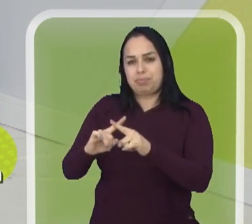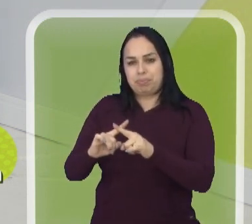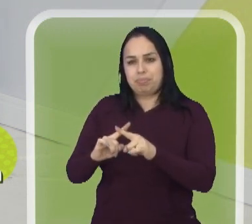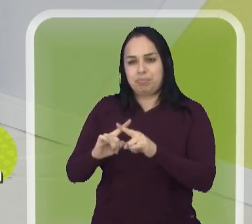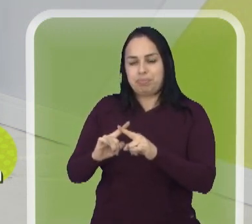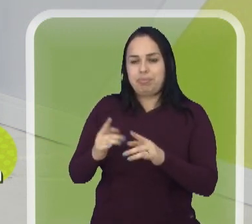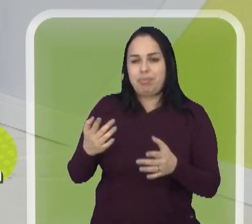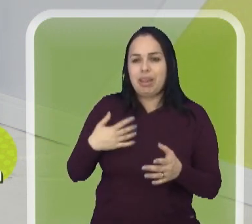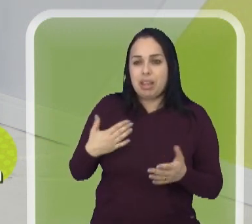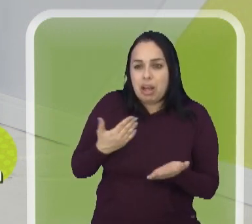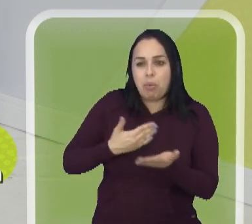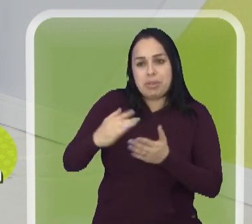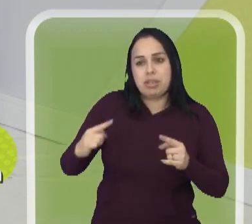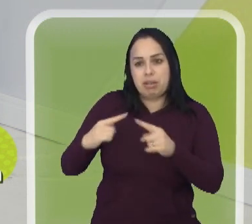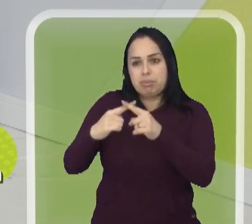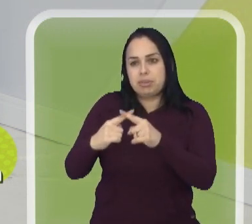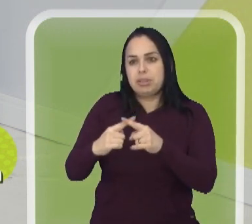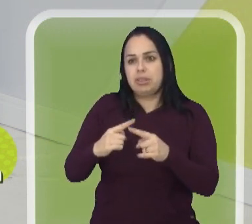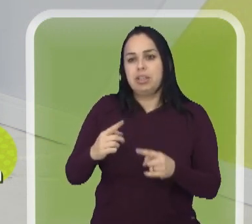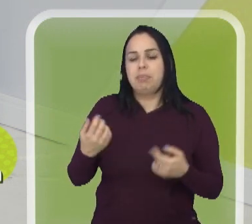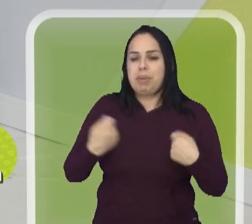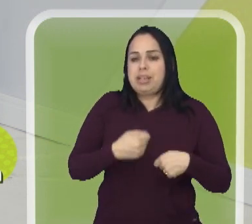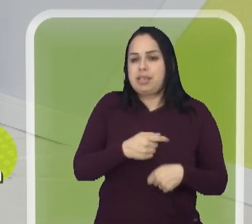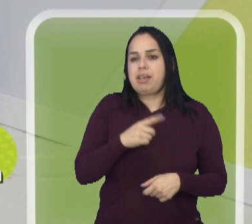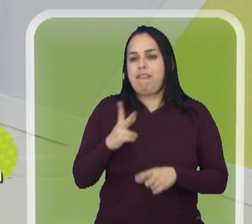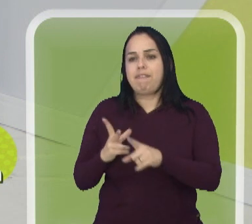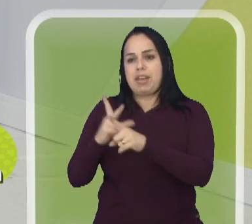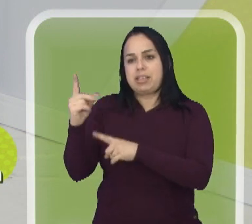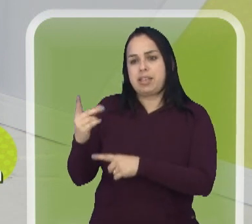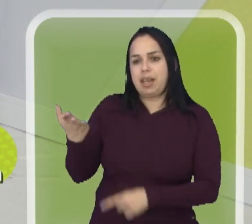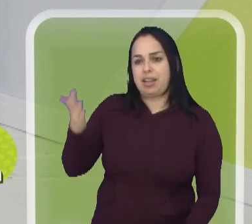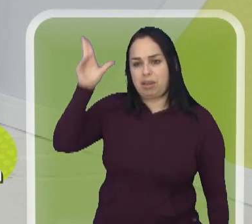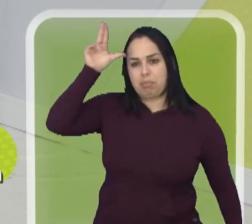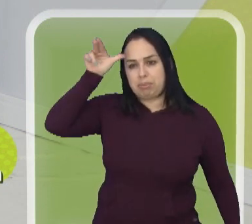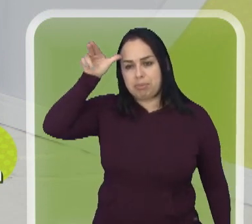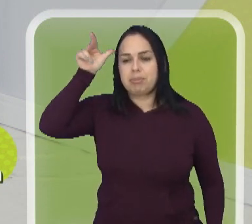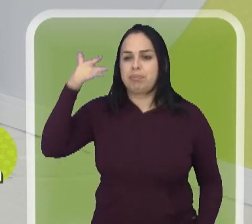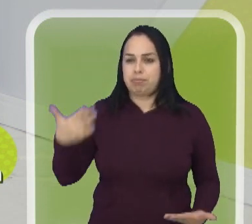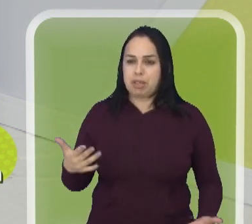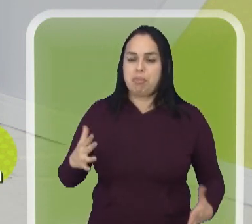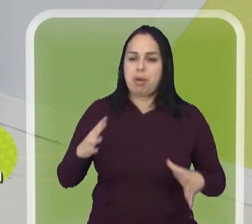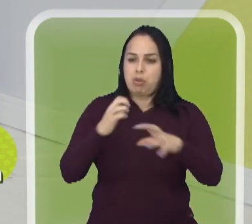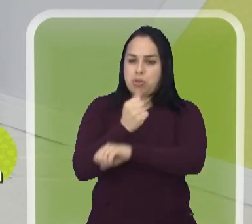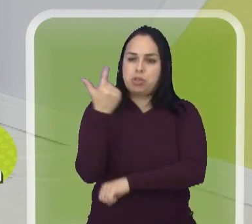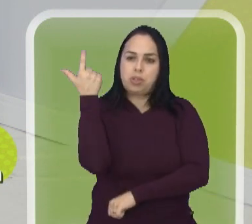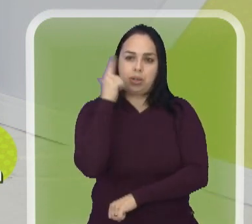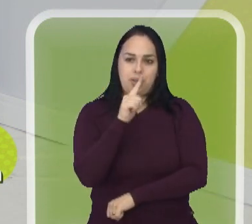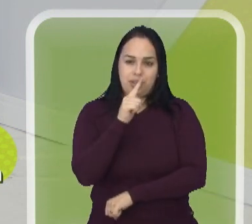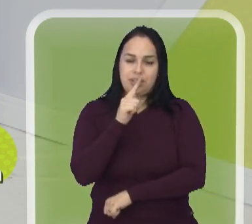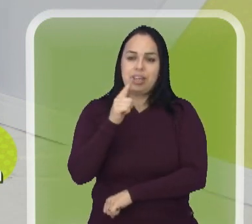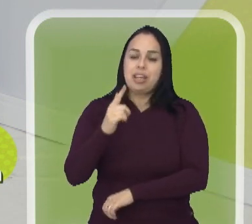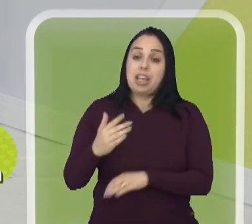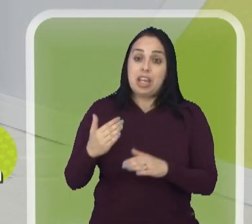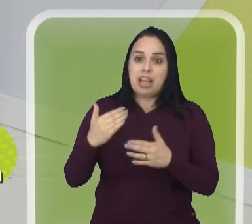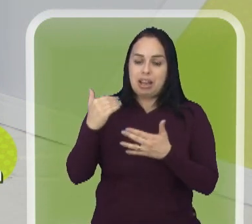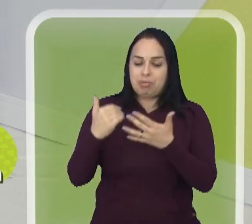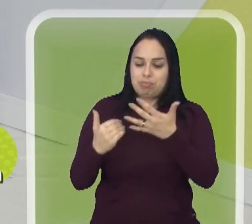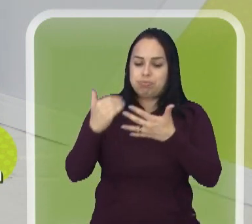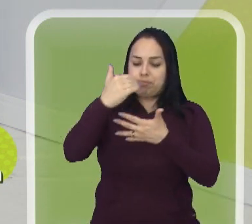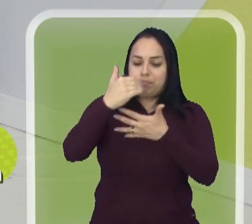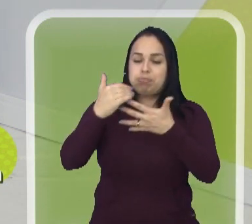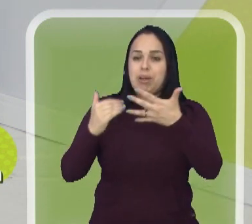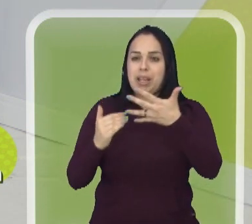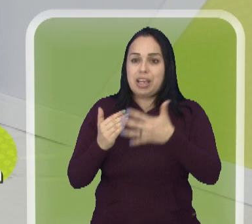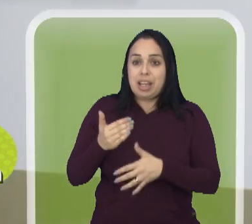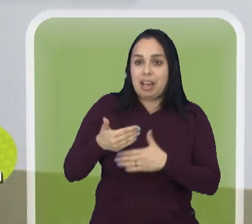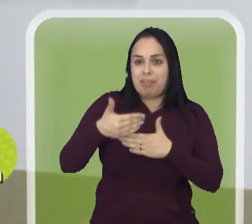nesse início de competição, é o que São José tem a fazer, vencer as Mineiras do América para somar esses pontos e lá na frente definir a sua